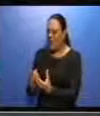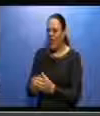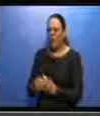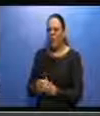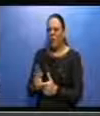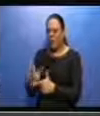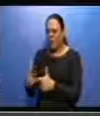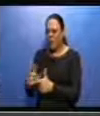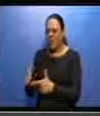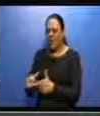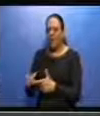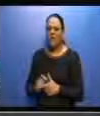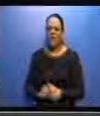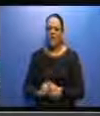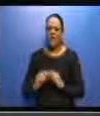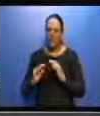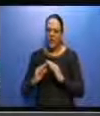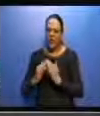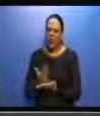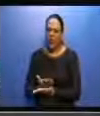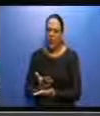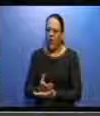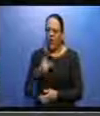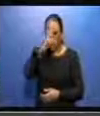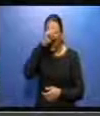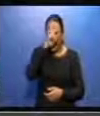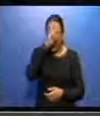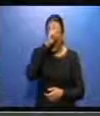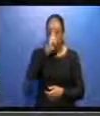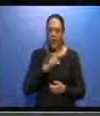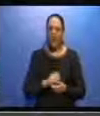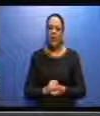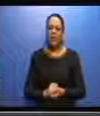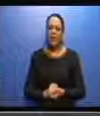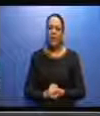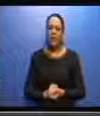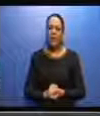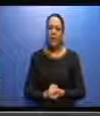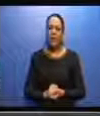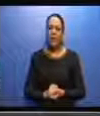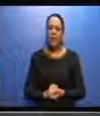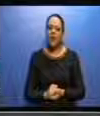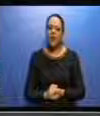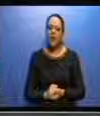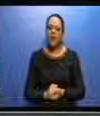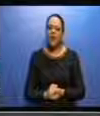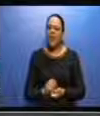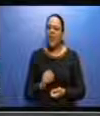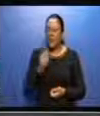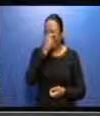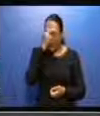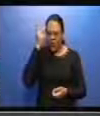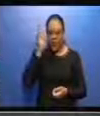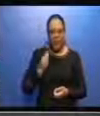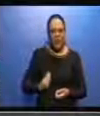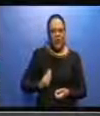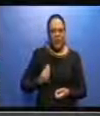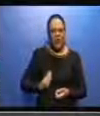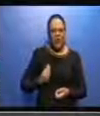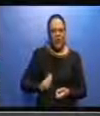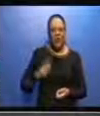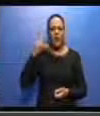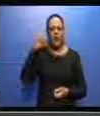esgoto escolas e hospitais muitas vezes é esses direitos estão aí distantes né as